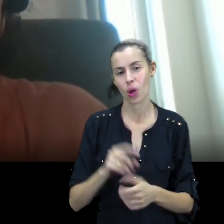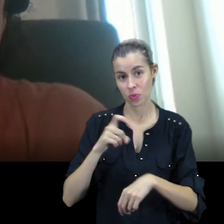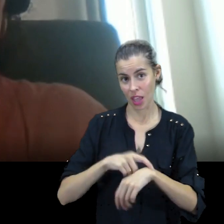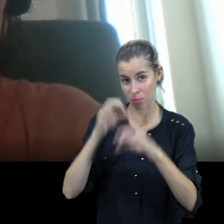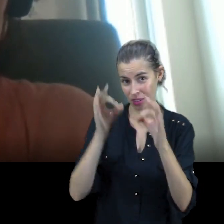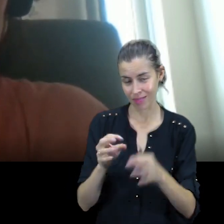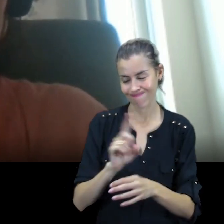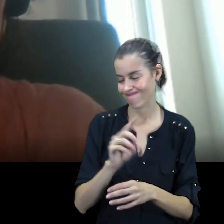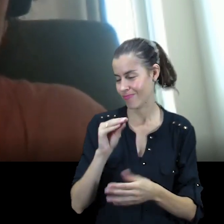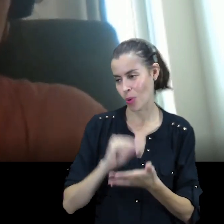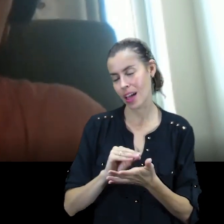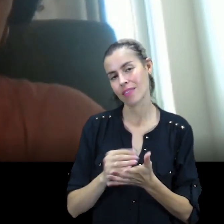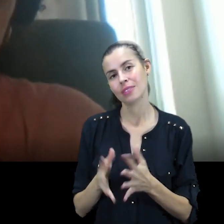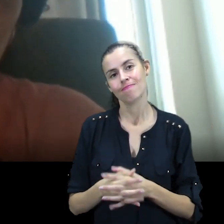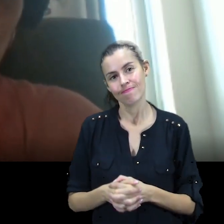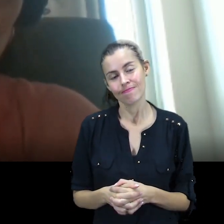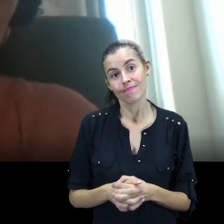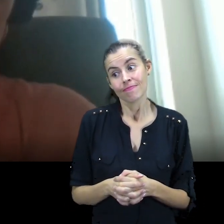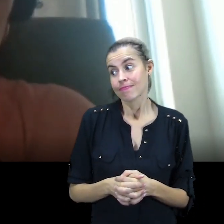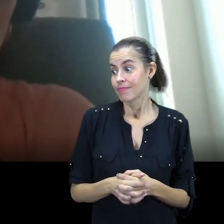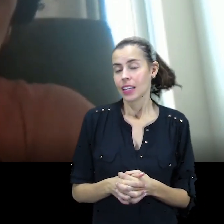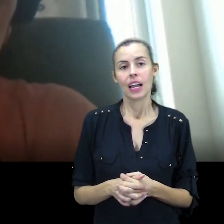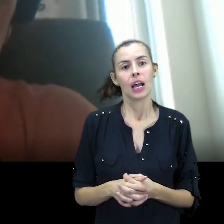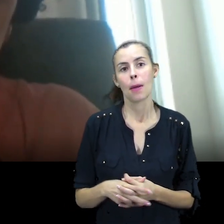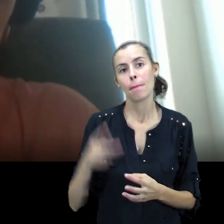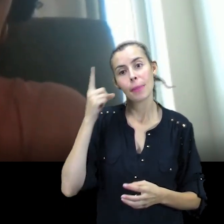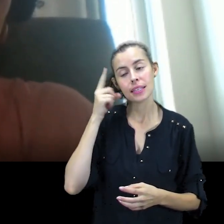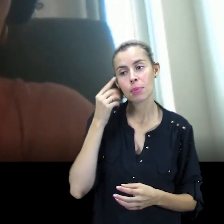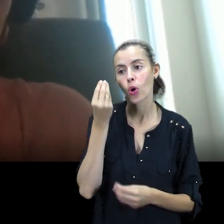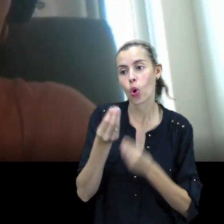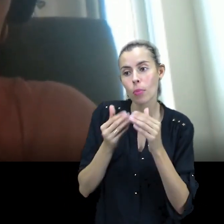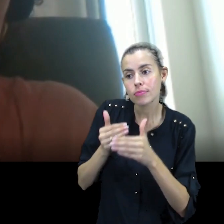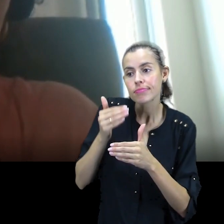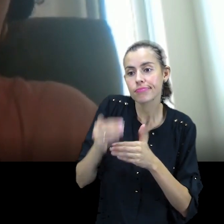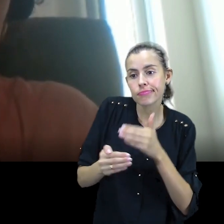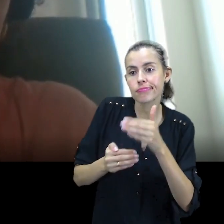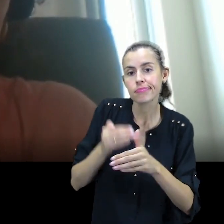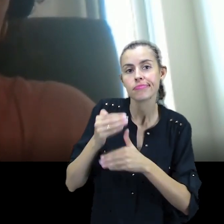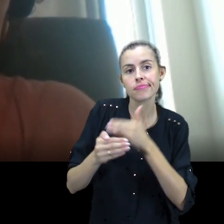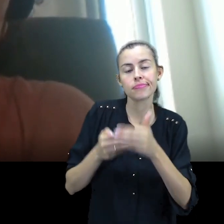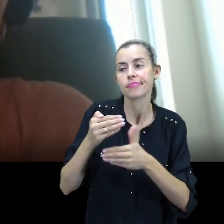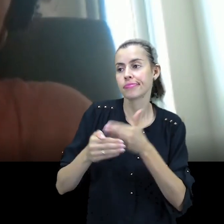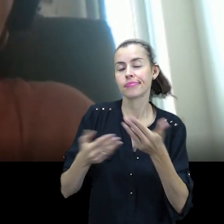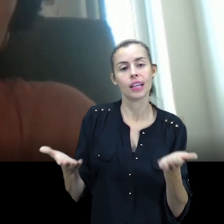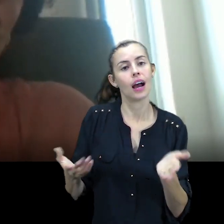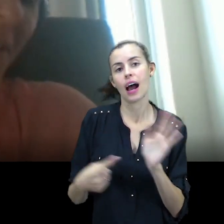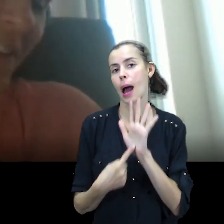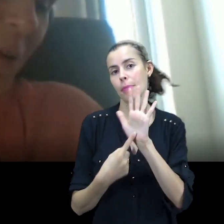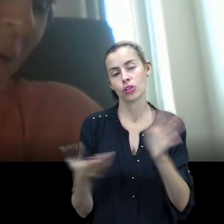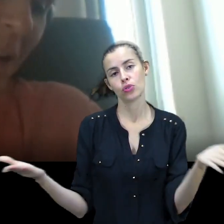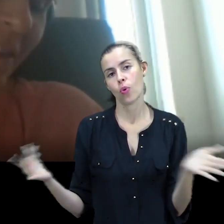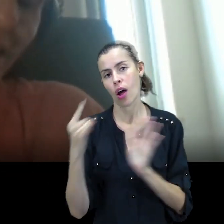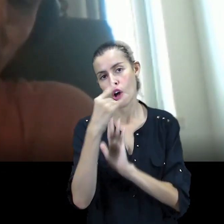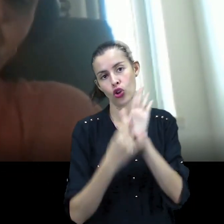caminhando para esse momento de apresentar, de aprovar essas resoluções mais, assim, vigilantes, digamos,